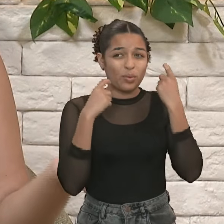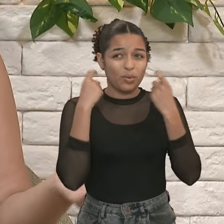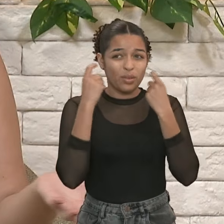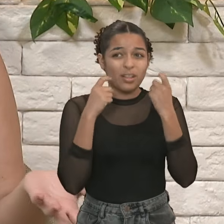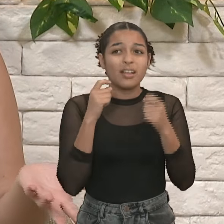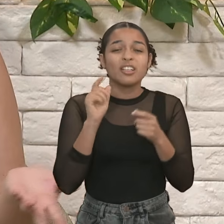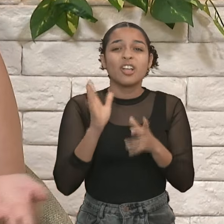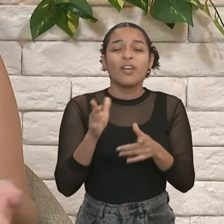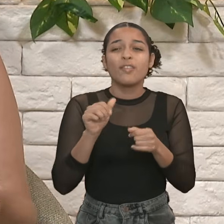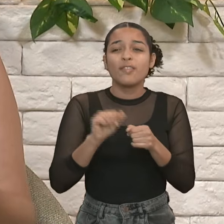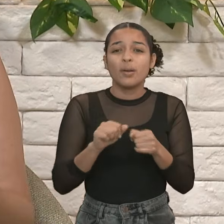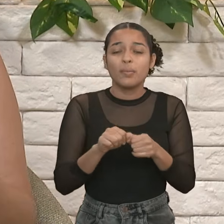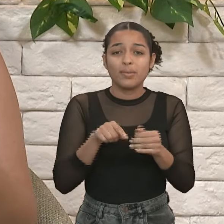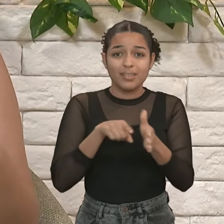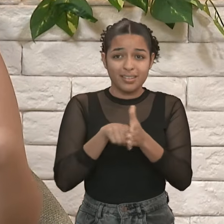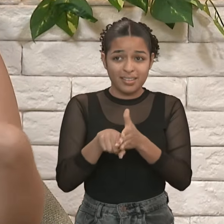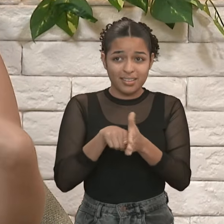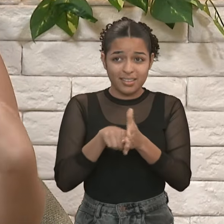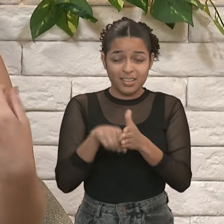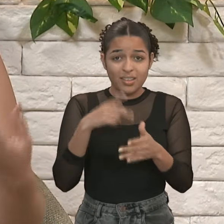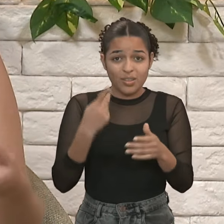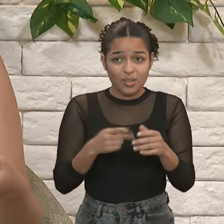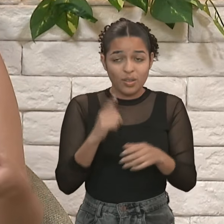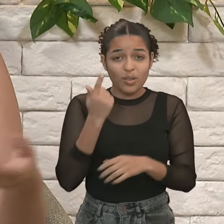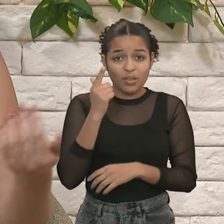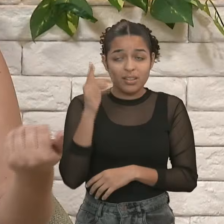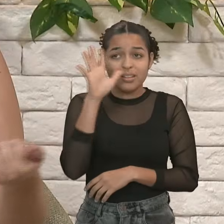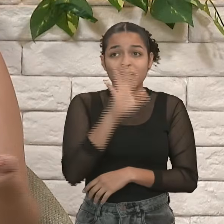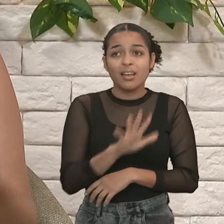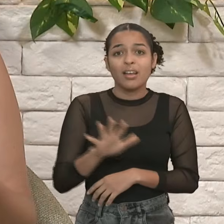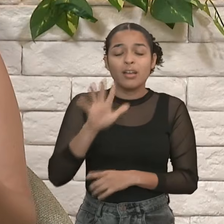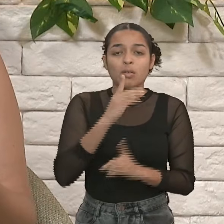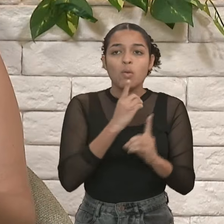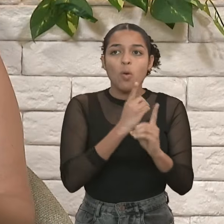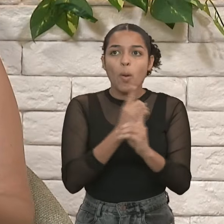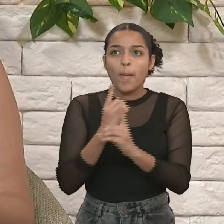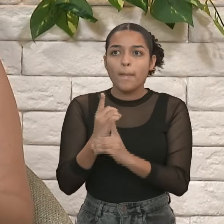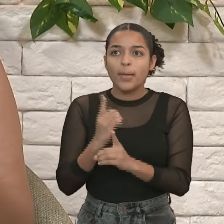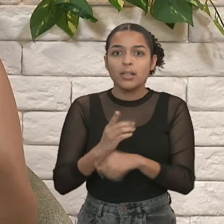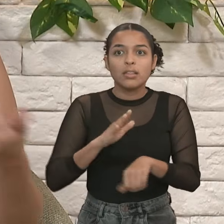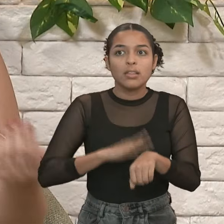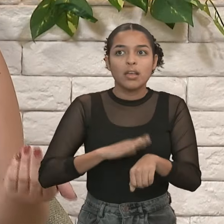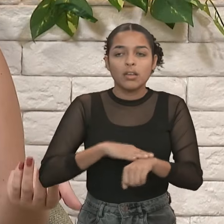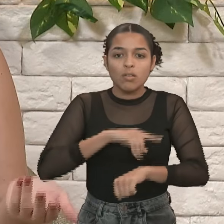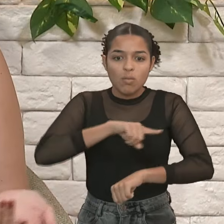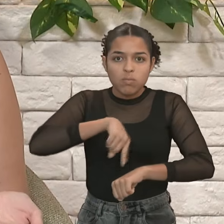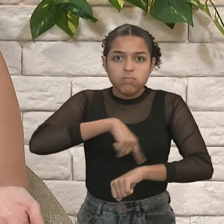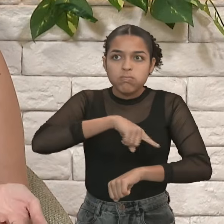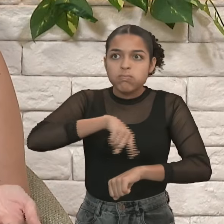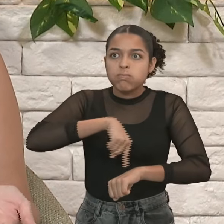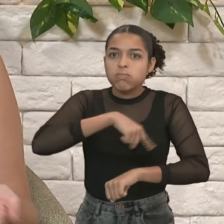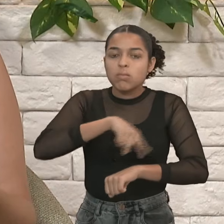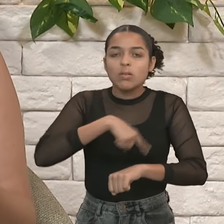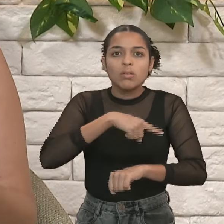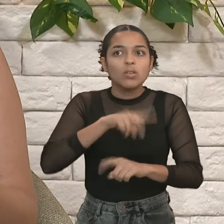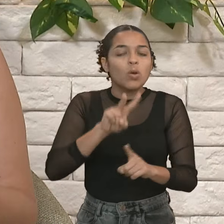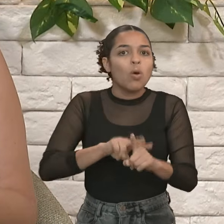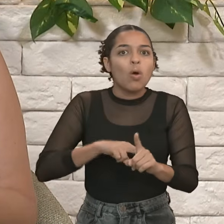pesquisa aqui em Goiânia. A gente encontrou também que o tempo de tela das crianças aqui era o dobro do que a média